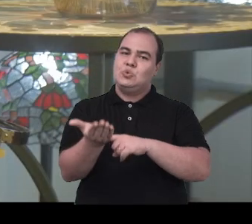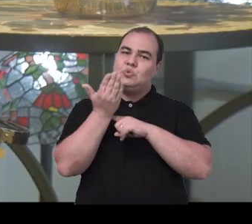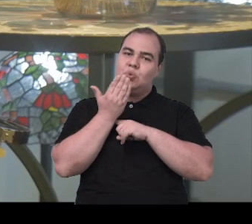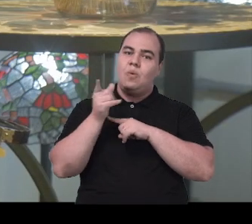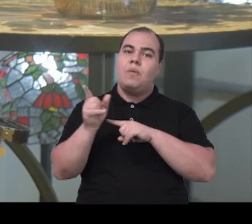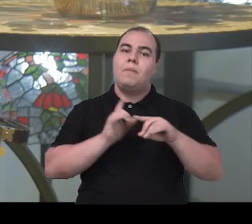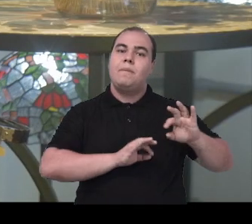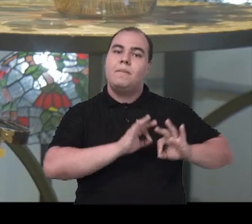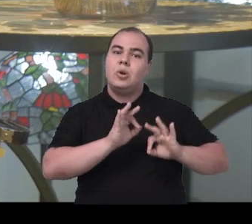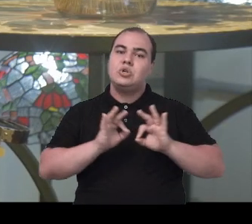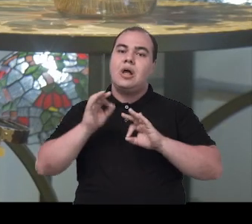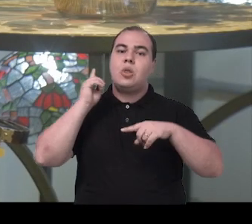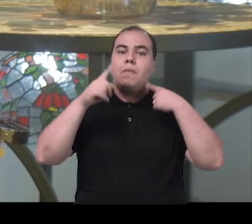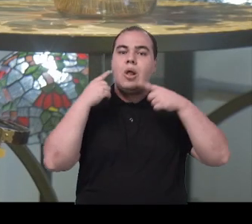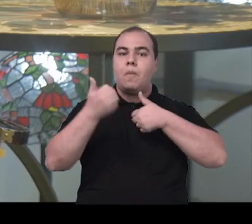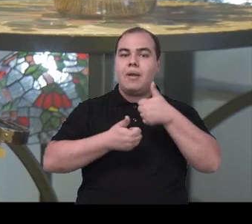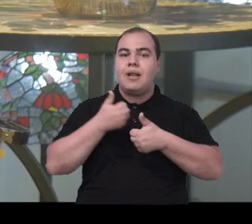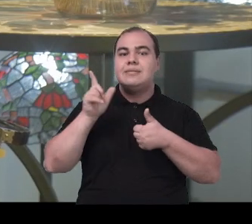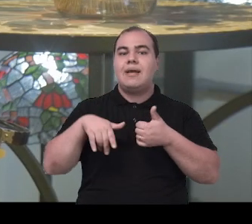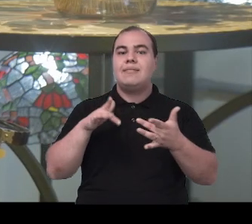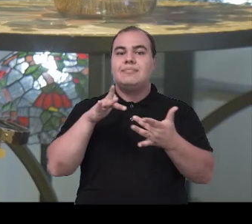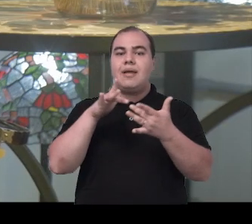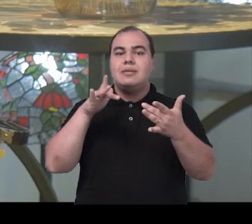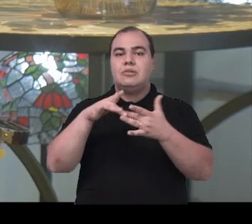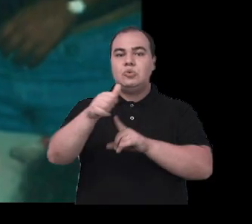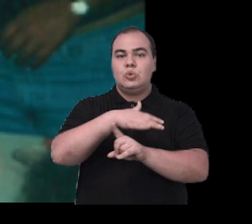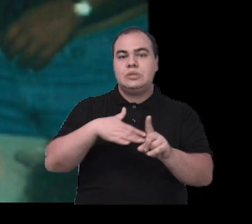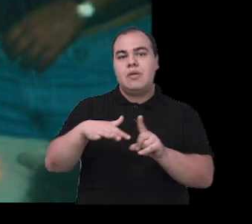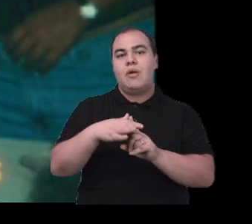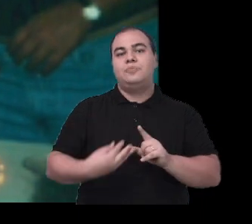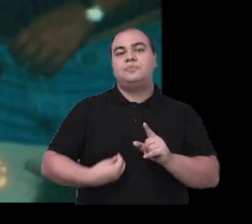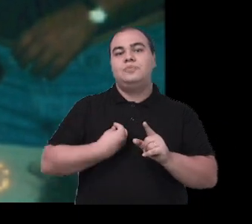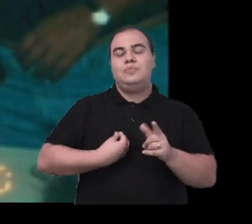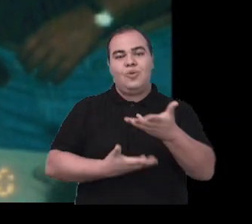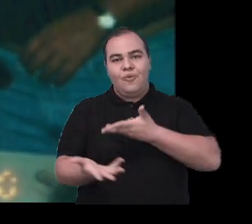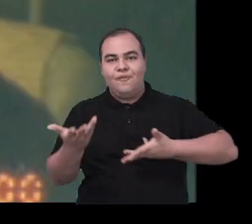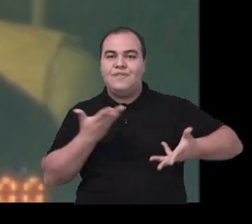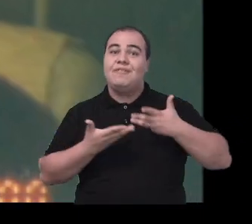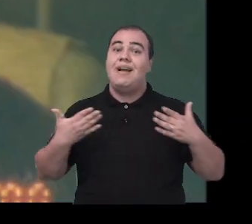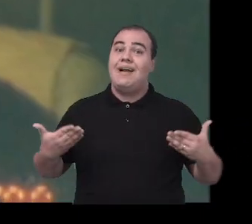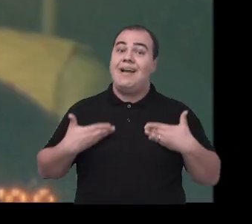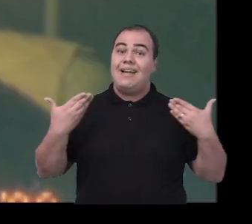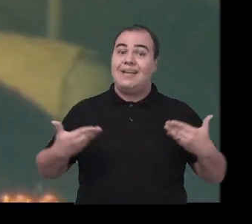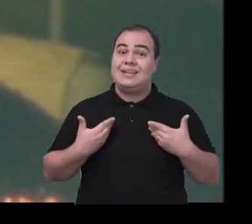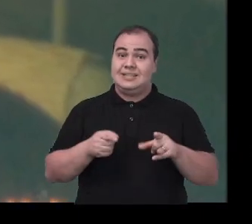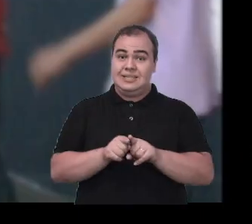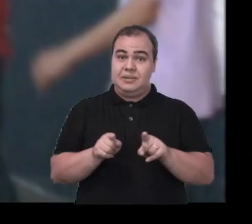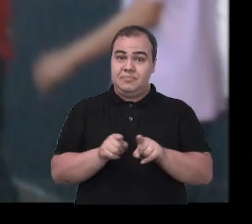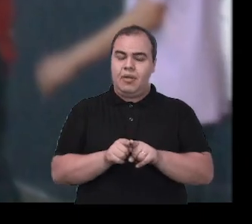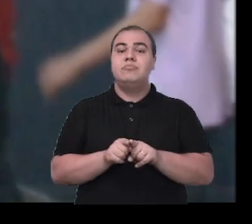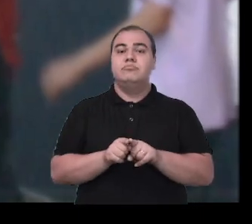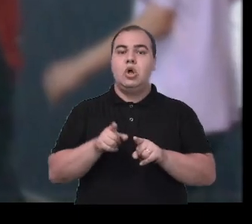mim, o projeto Maluco Beleza é interação social, é convívio, é alegria acima de